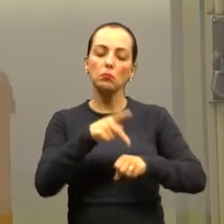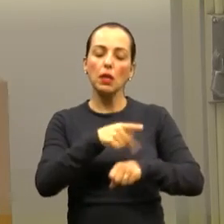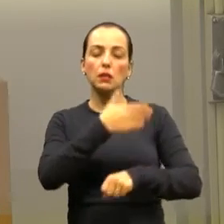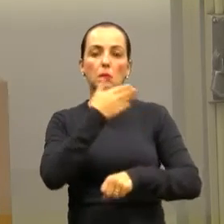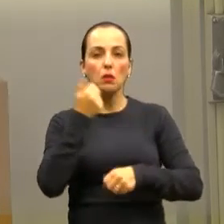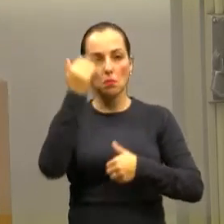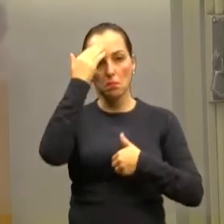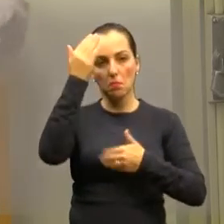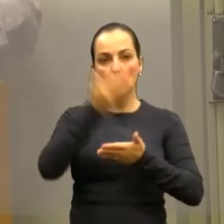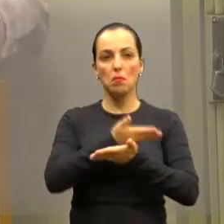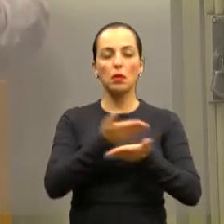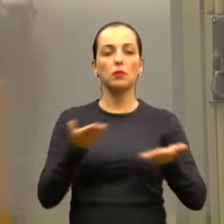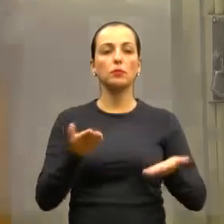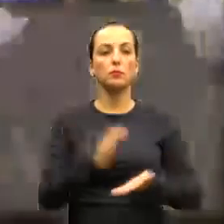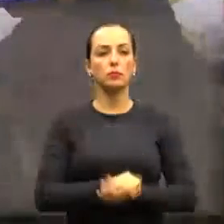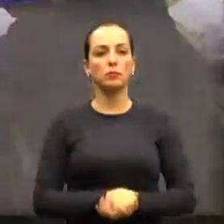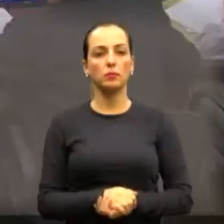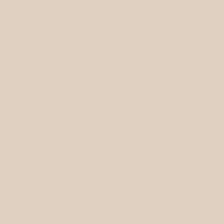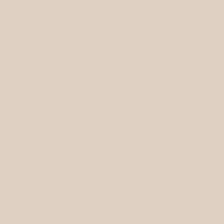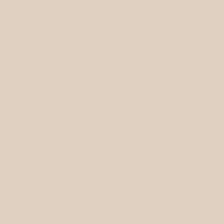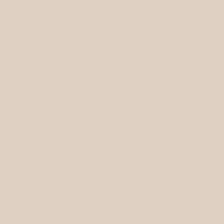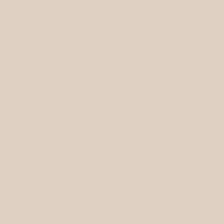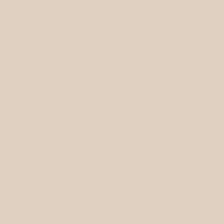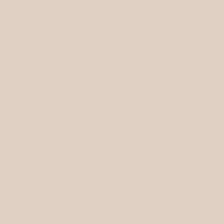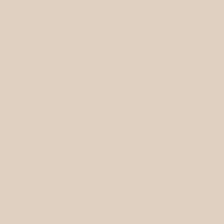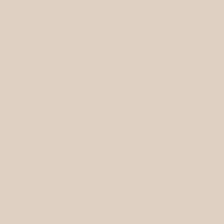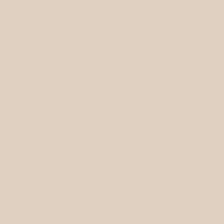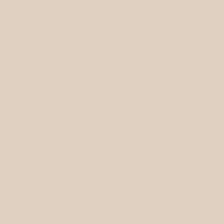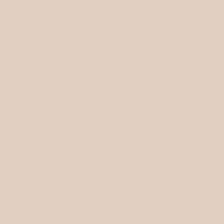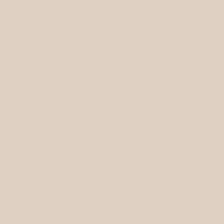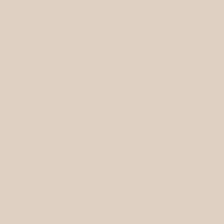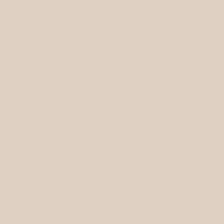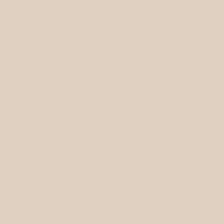Obrigado a todos E aí